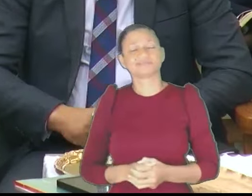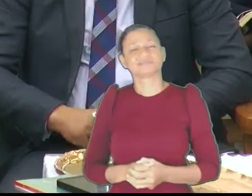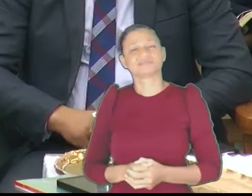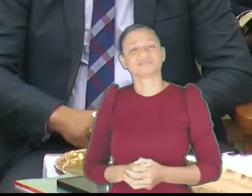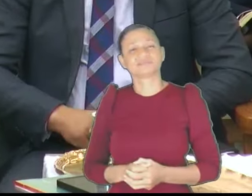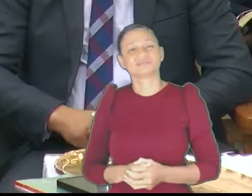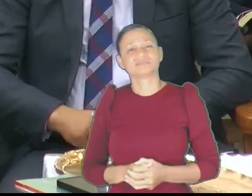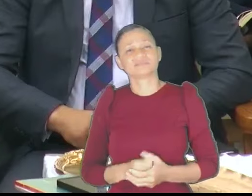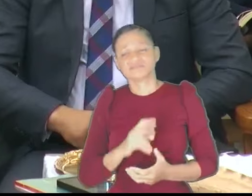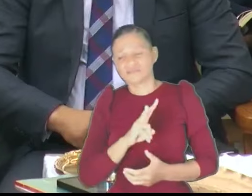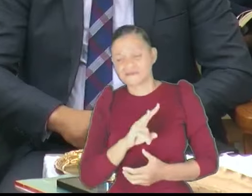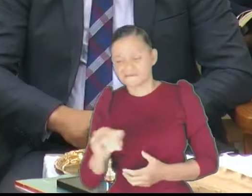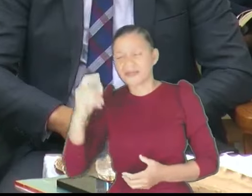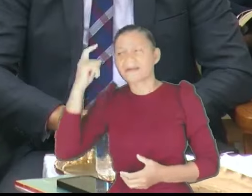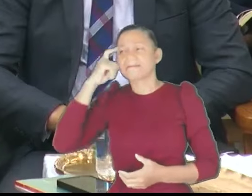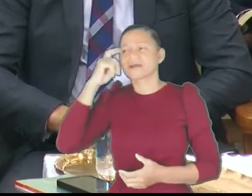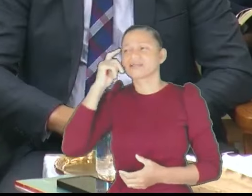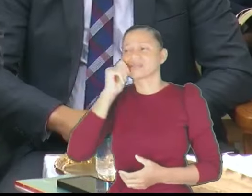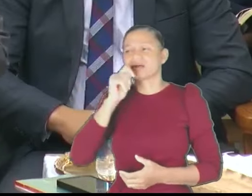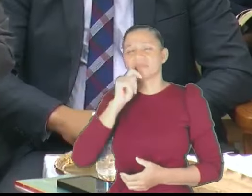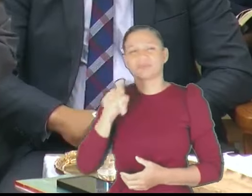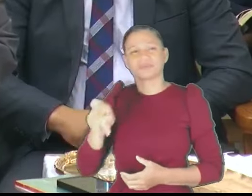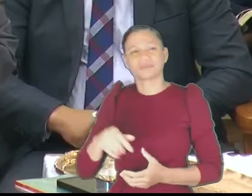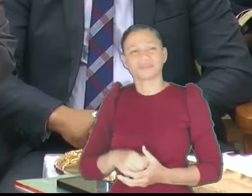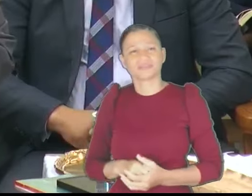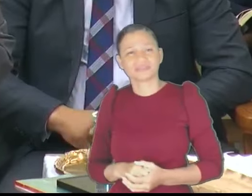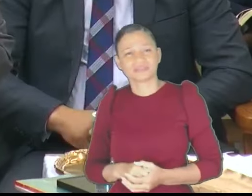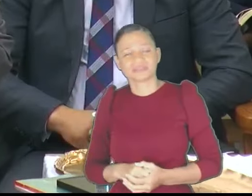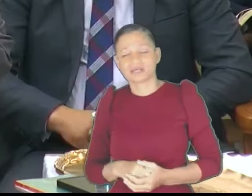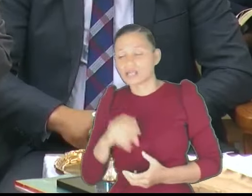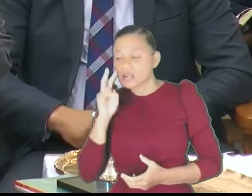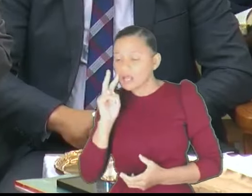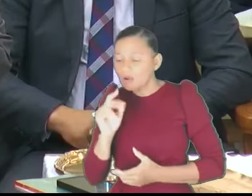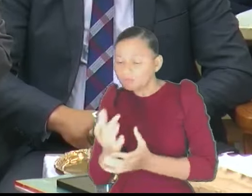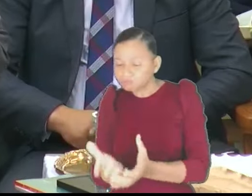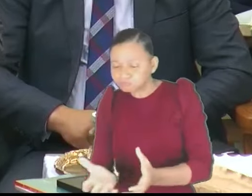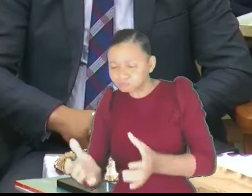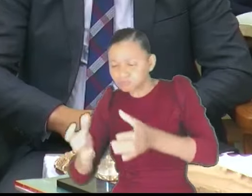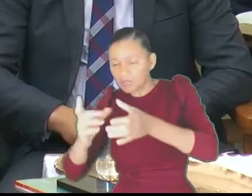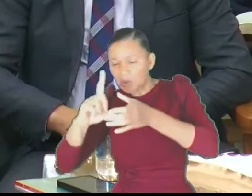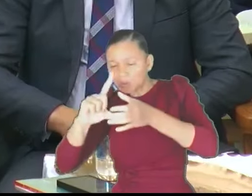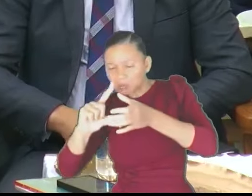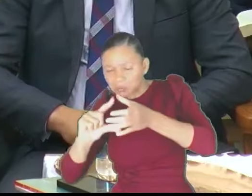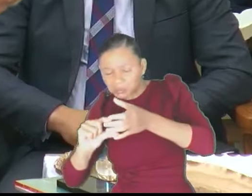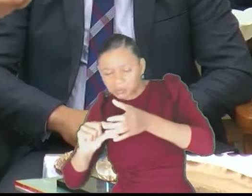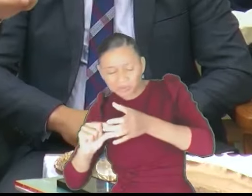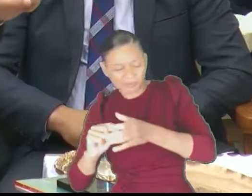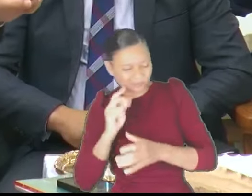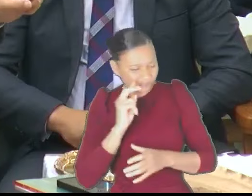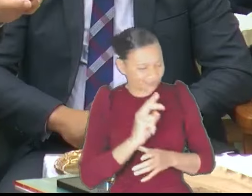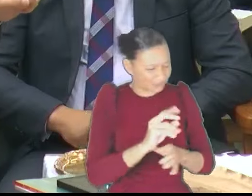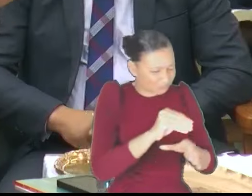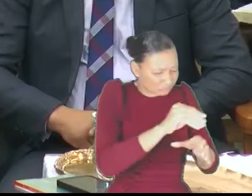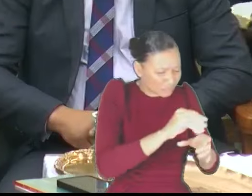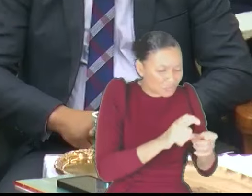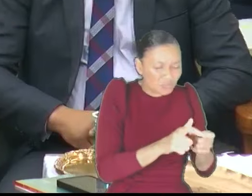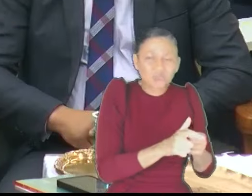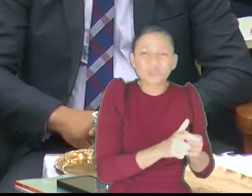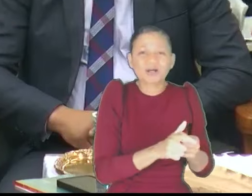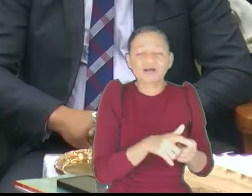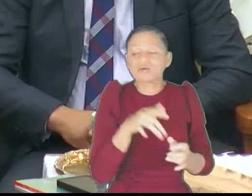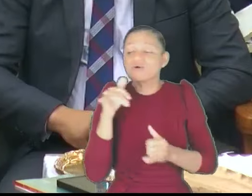Vamos pensar naquela mulher. Ela olha para a botija, vê o restinho de azeite. Ela olha para a panela, vê o restinho de farinha. Qual é a